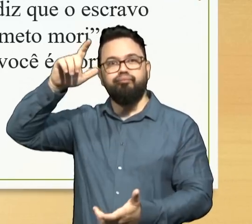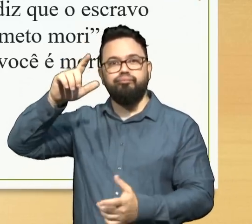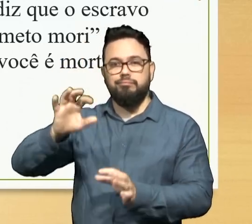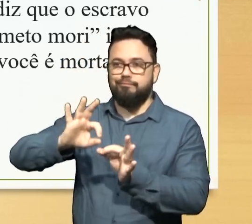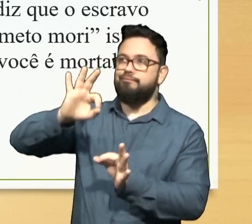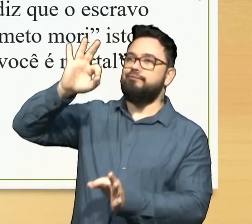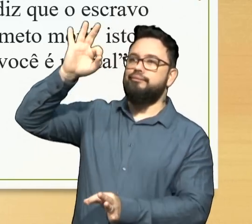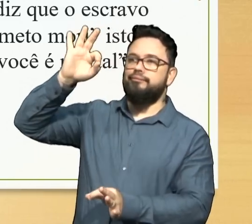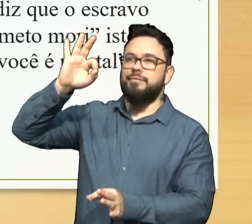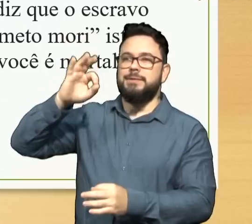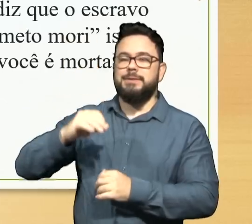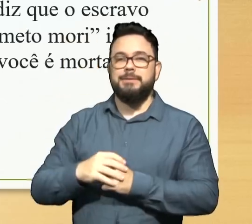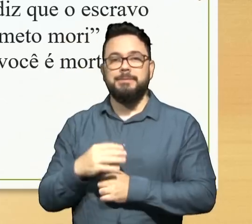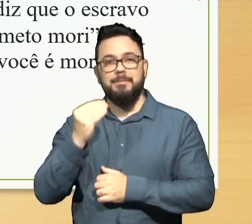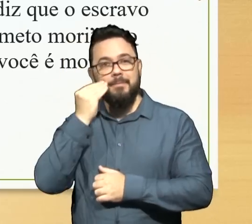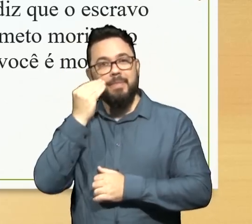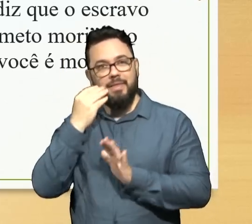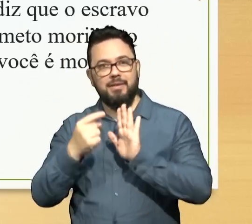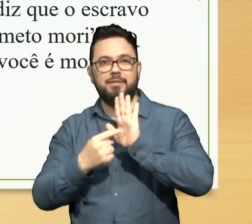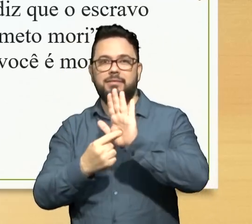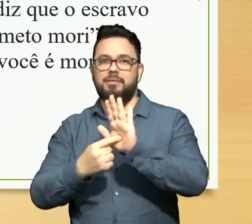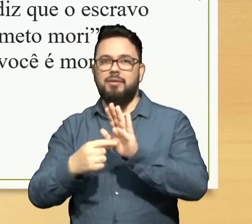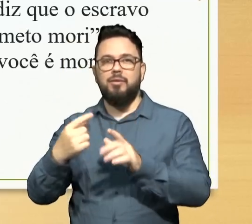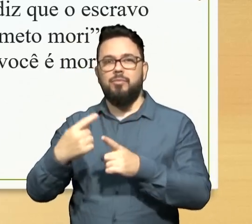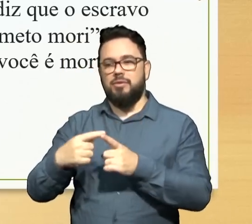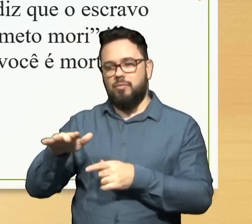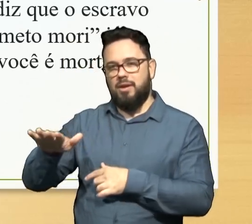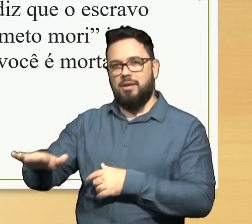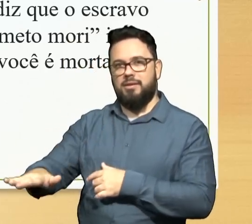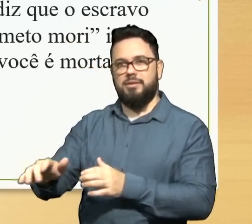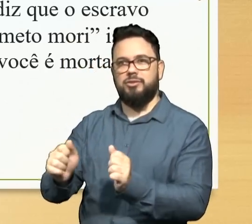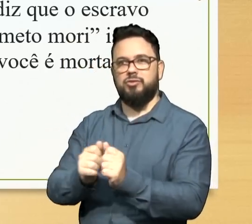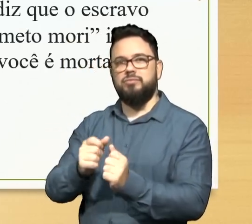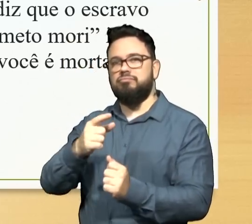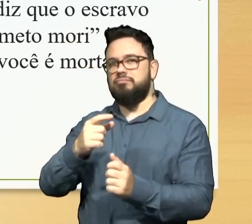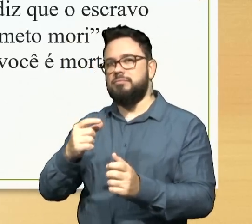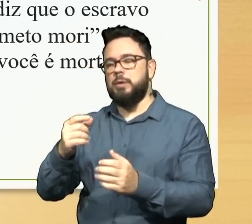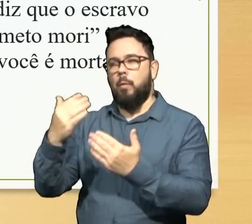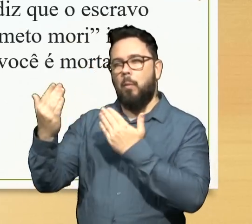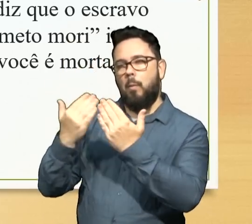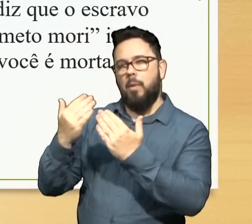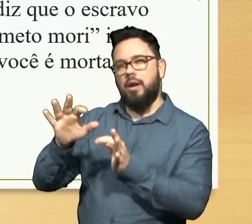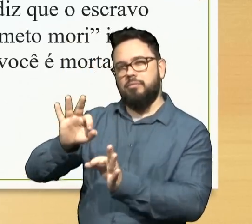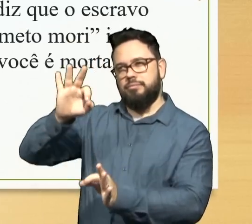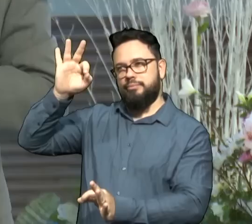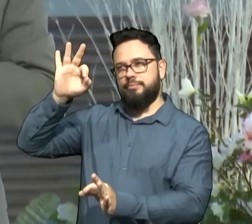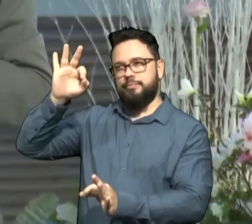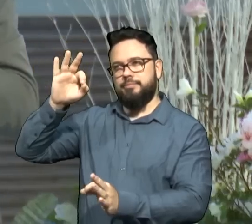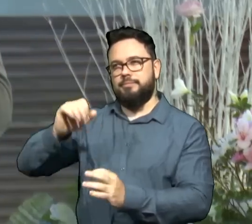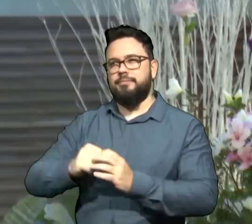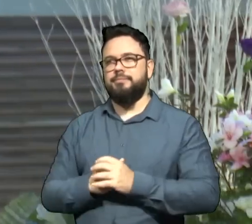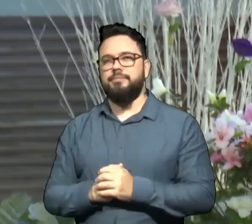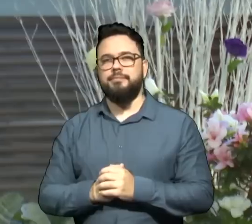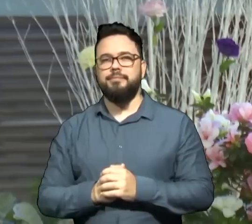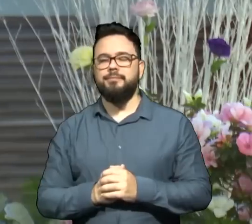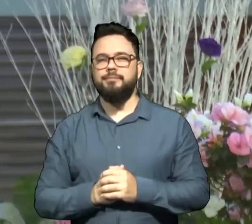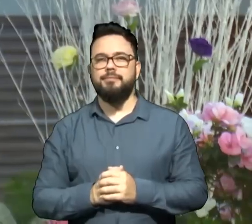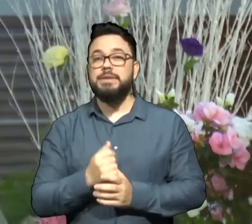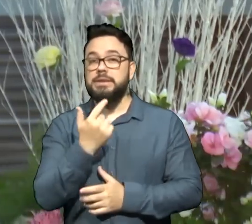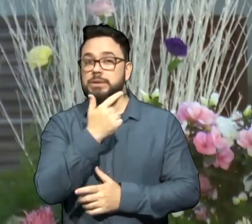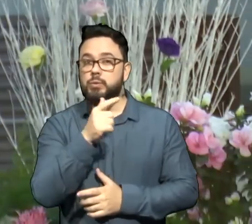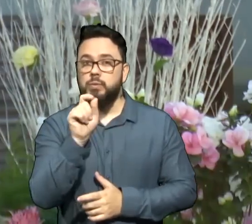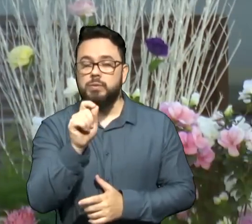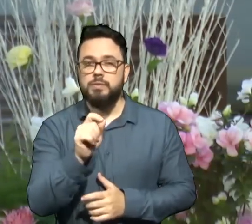preferi colocar essa foto porque com a criança ali dá uma ideia de proporcionalidade de tamanho Engraçado que os próprios